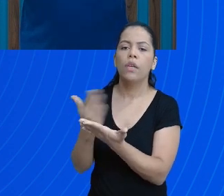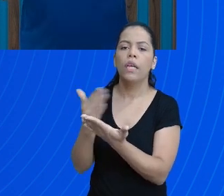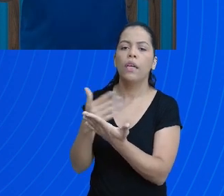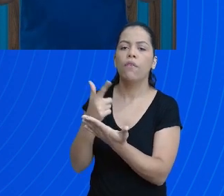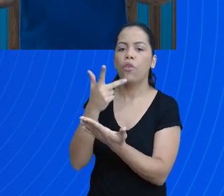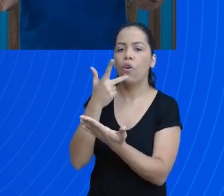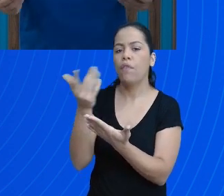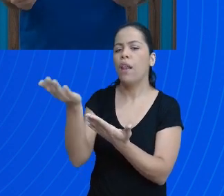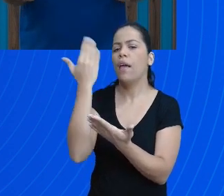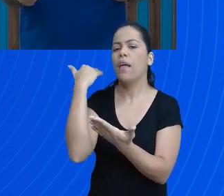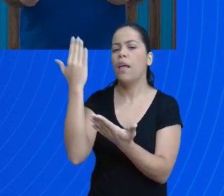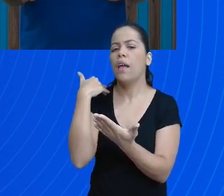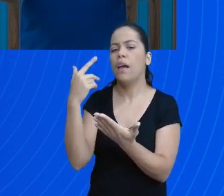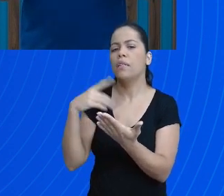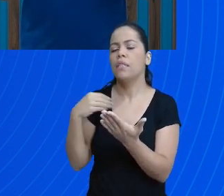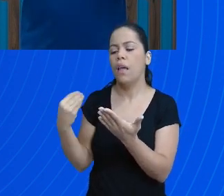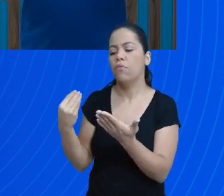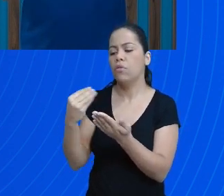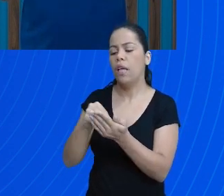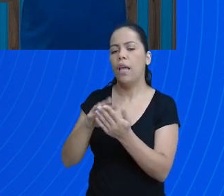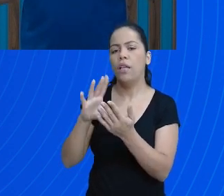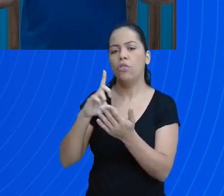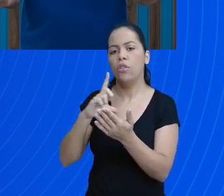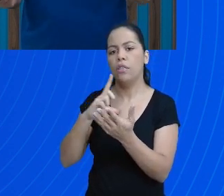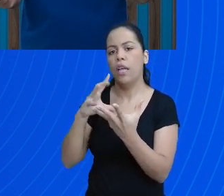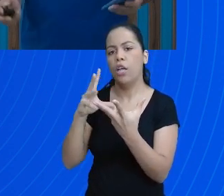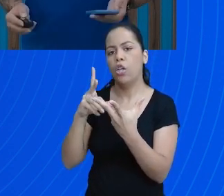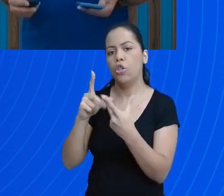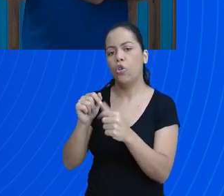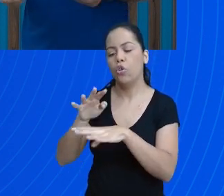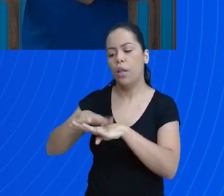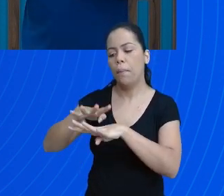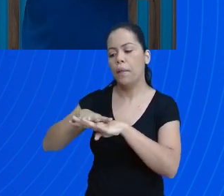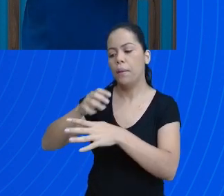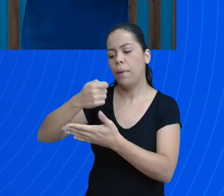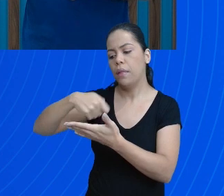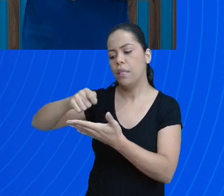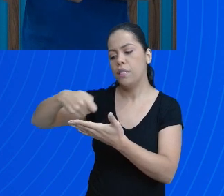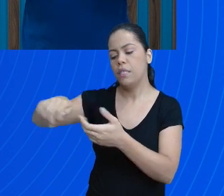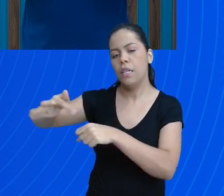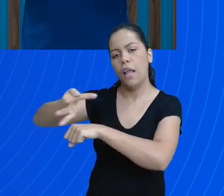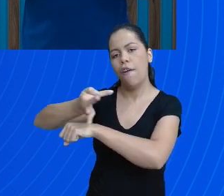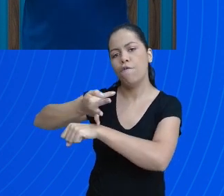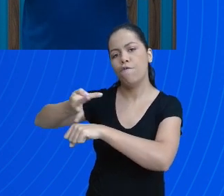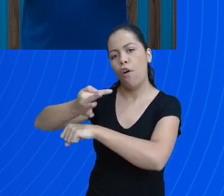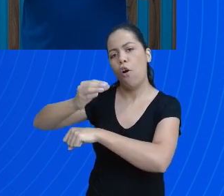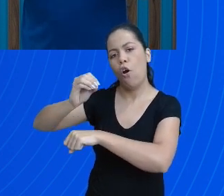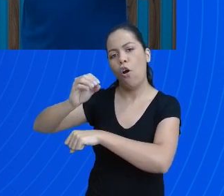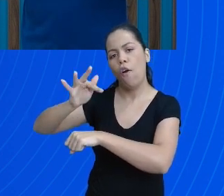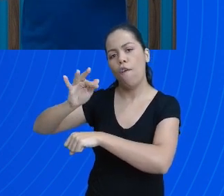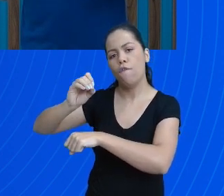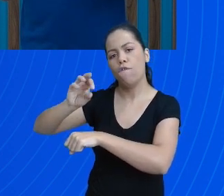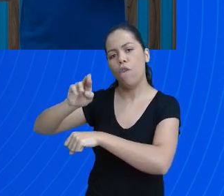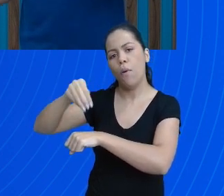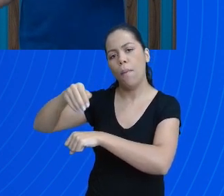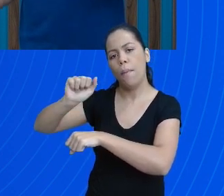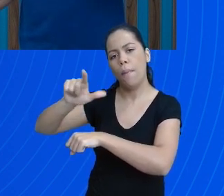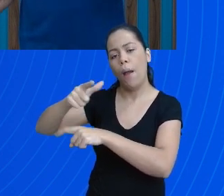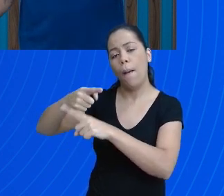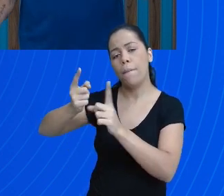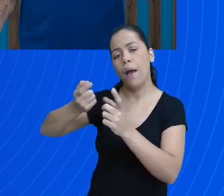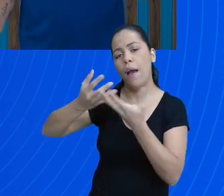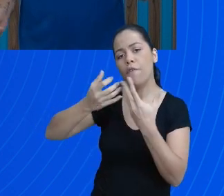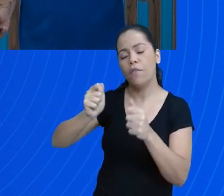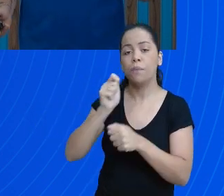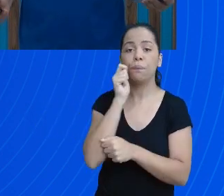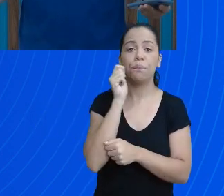que está toda a matemática conhecida daquela época escrita de maneira formal. Mas vamos tentar entender essa relação do prático